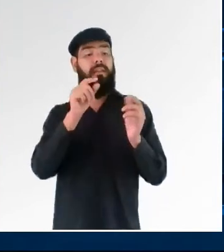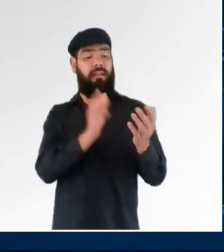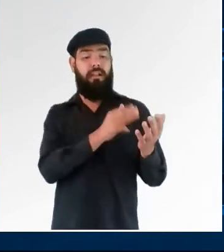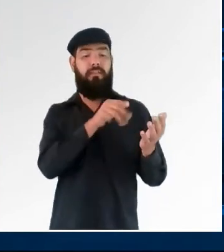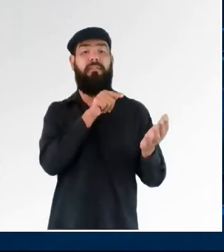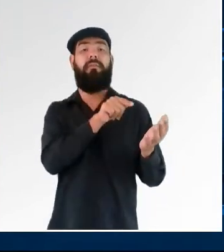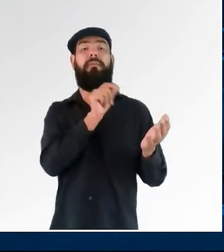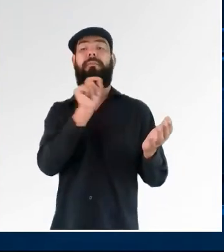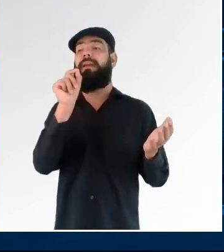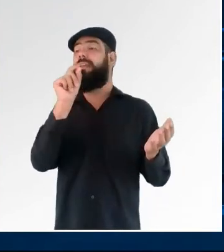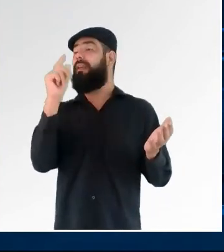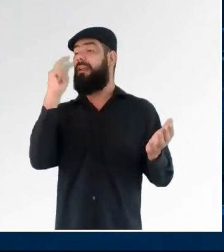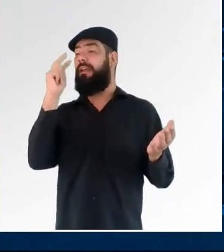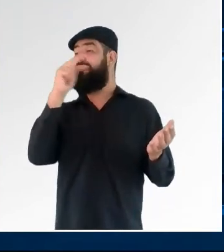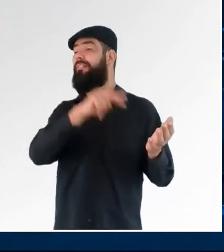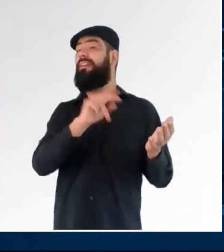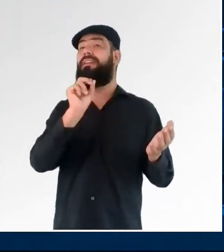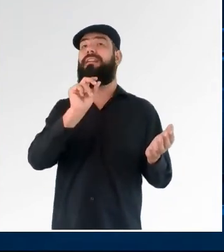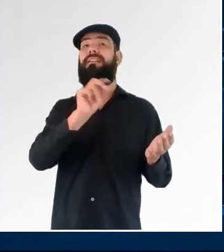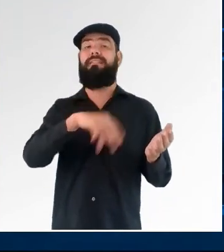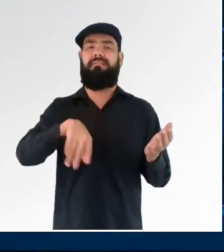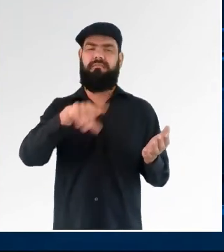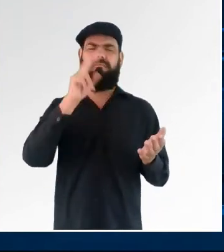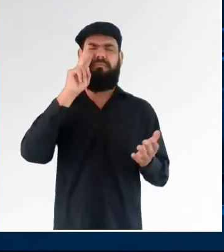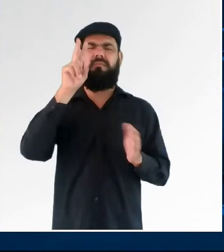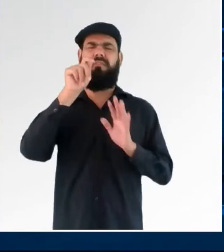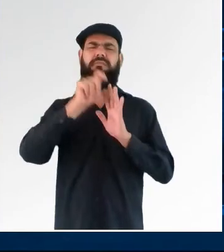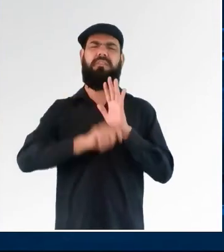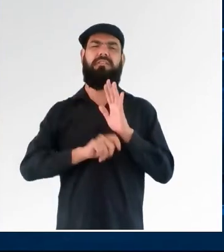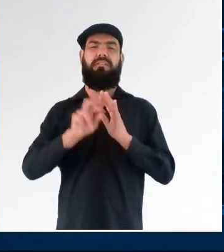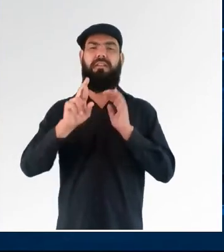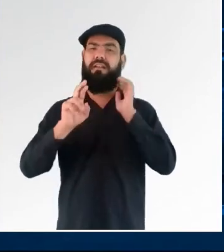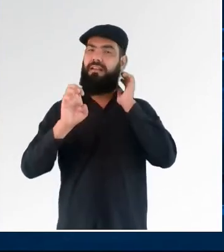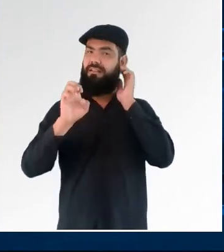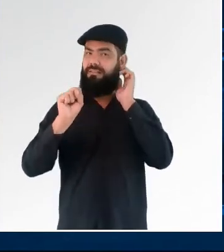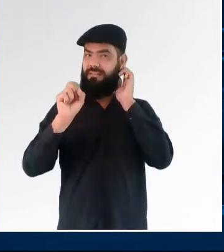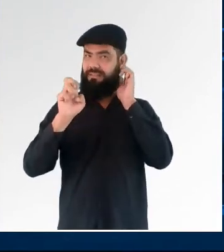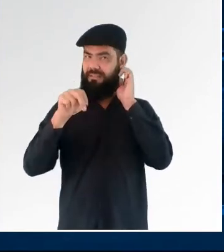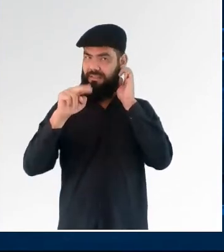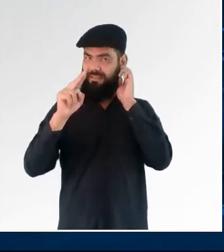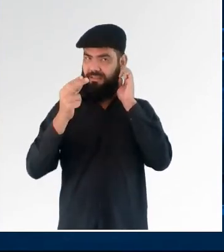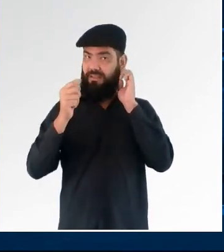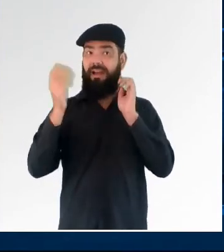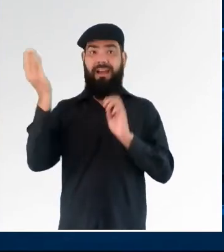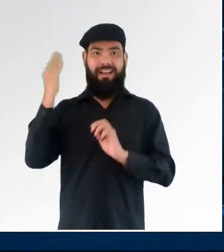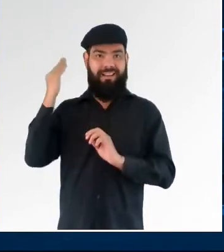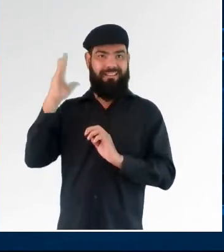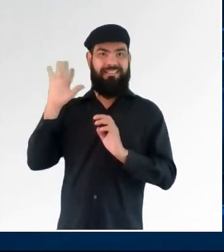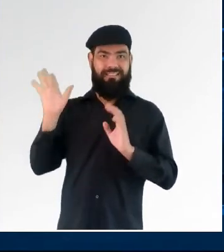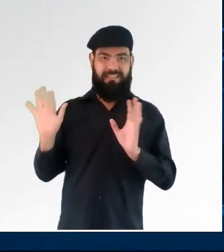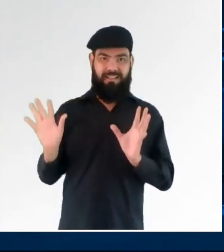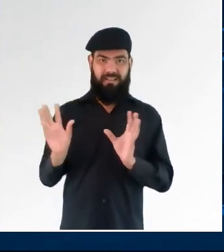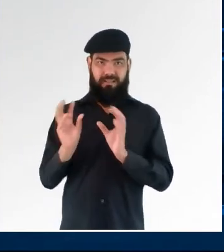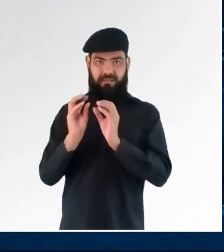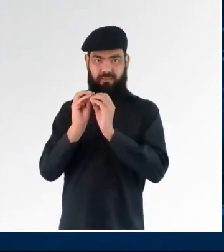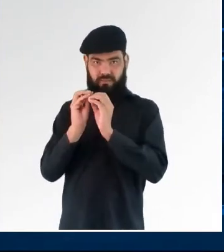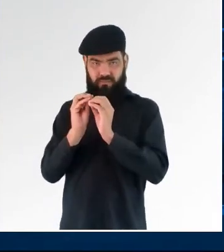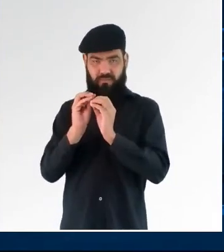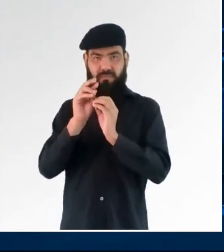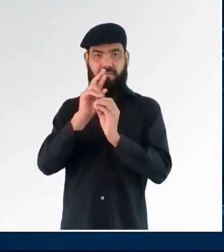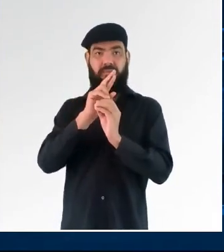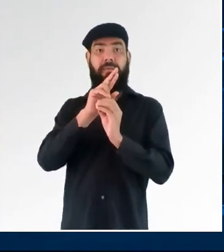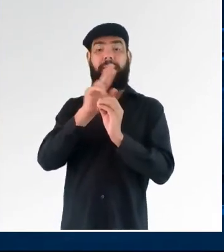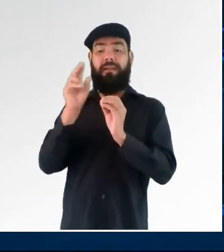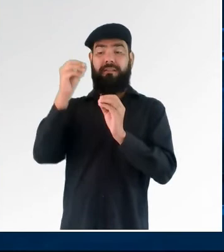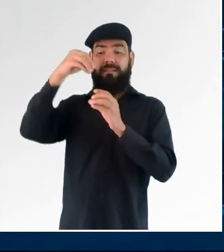Vamos observar então um texto aqui, uma resenha. Já observamos anteriormente uma resenha, falamos sobre aquele